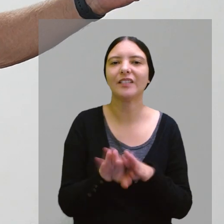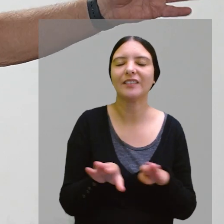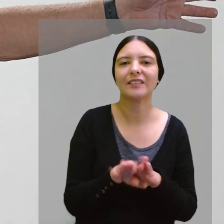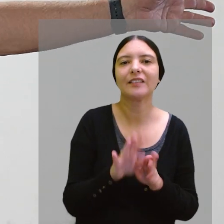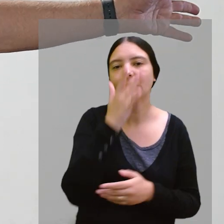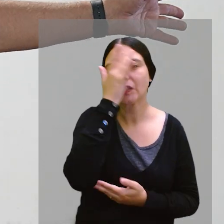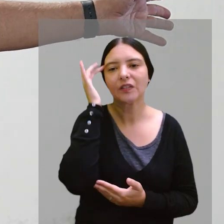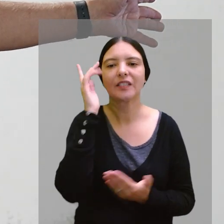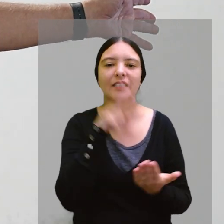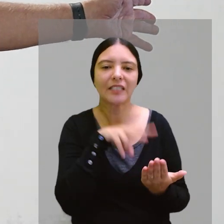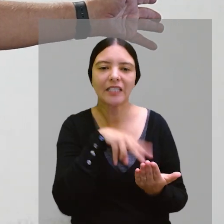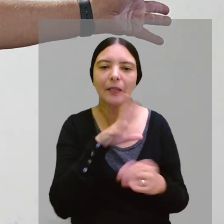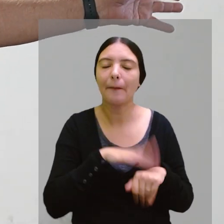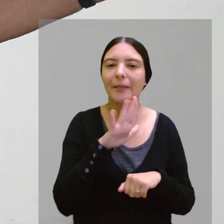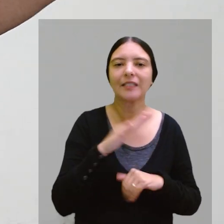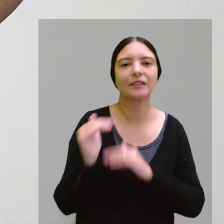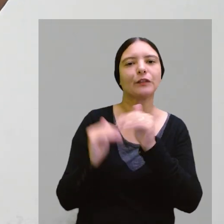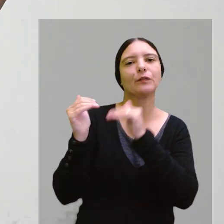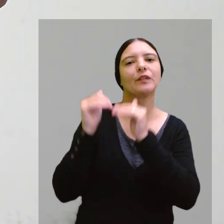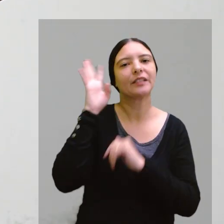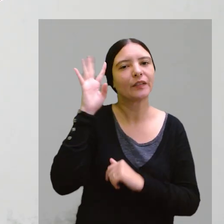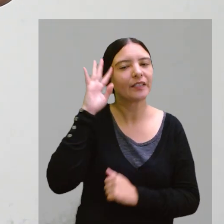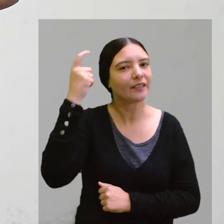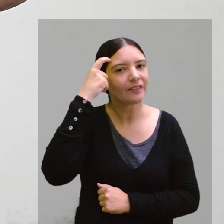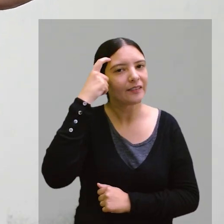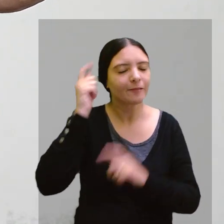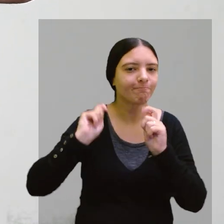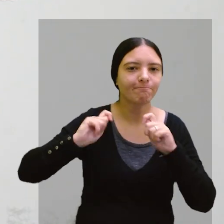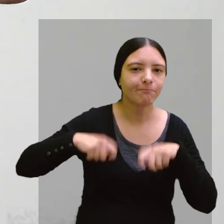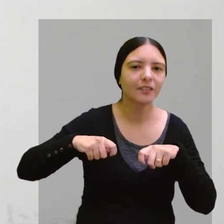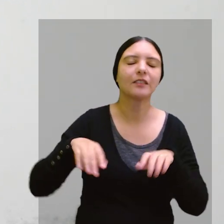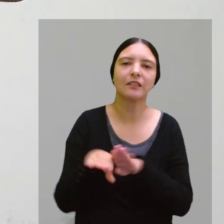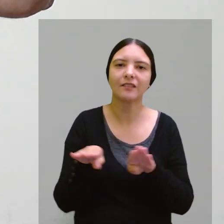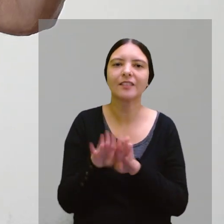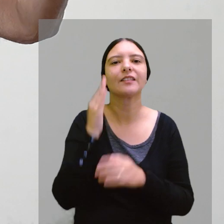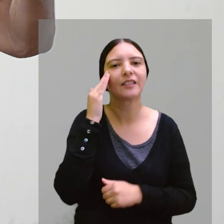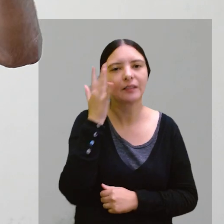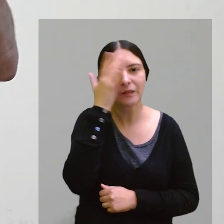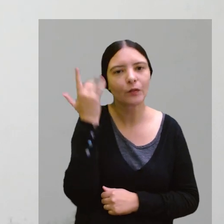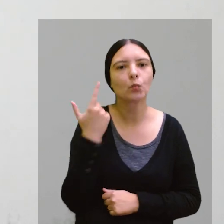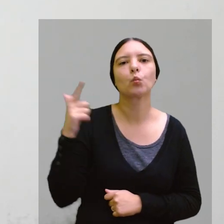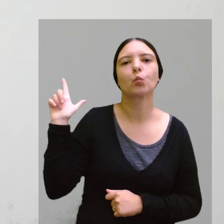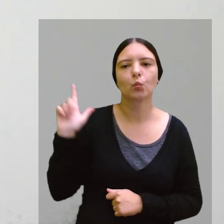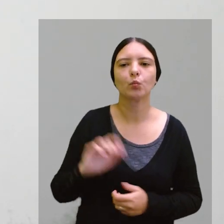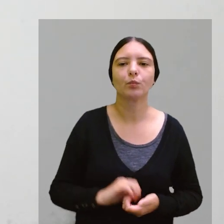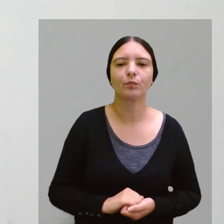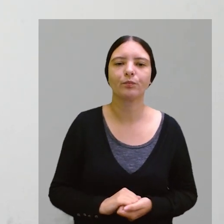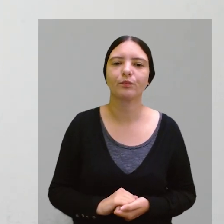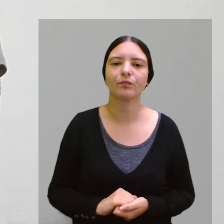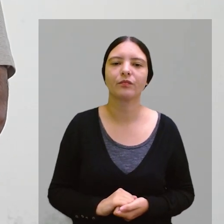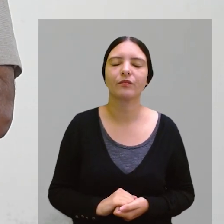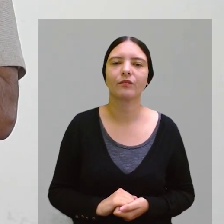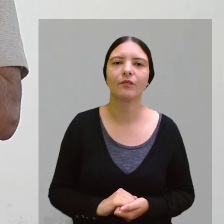quem lê bastante desenvolve melhor aquela teoria da mente, que era a capacidade que eu falei de entender os outros.